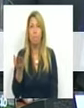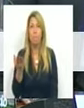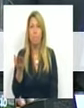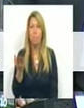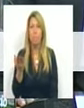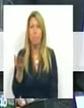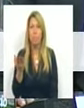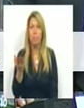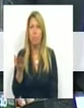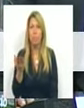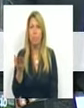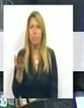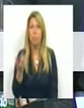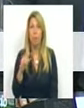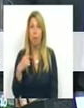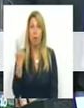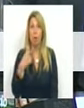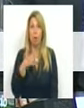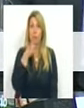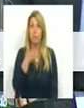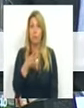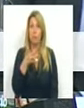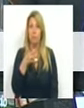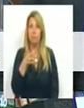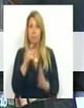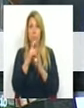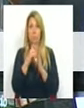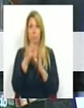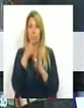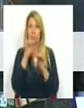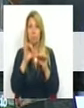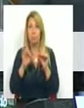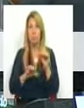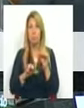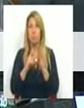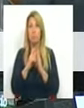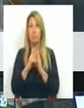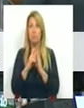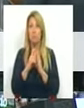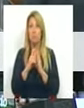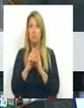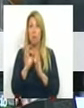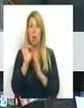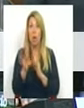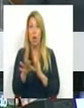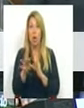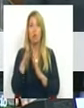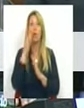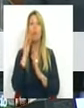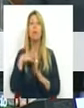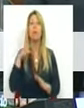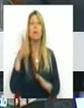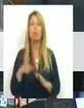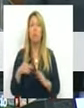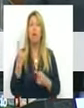Que novembro, como nós referimos aqui na nota introdutória, que o Banco de Portugal levanta algumas